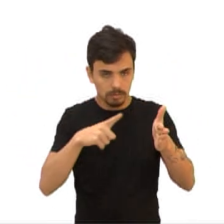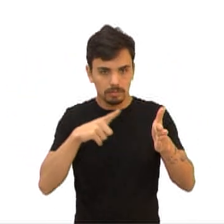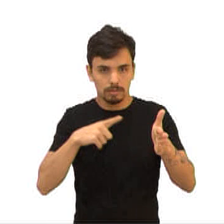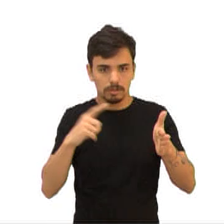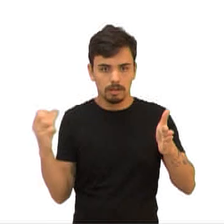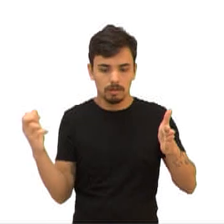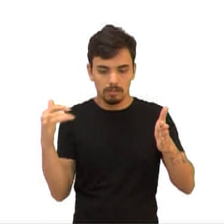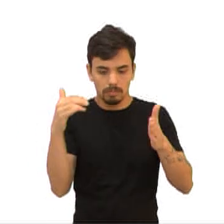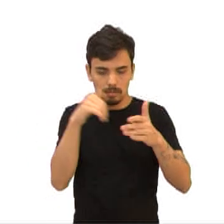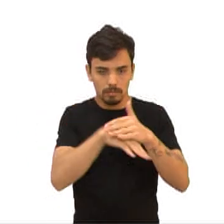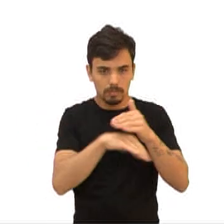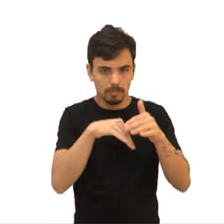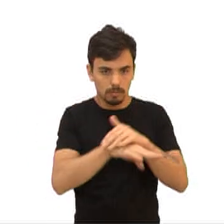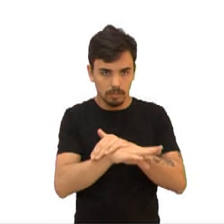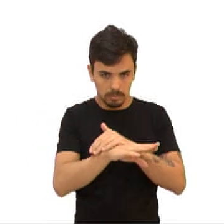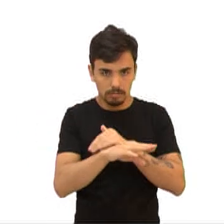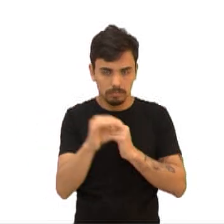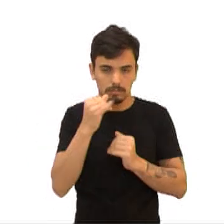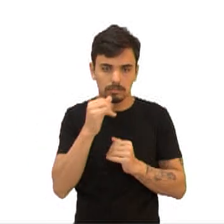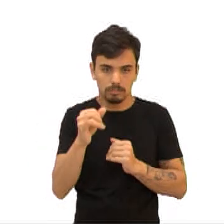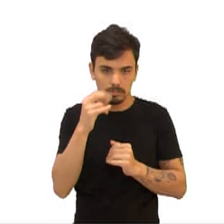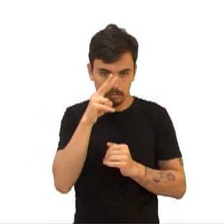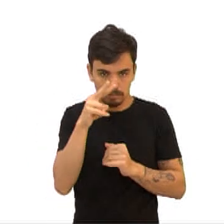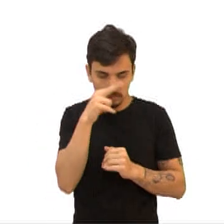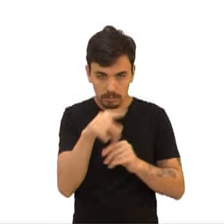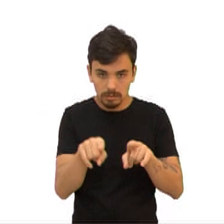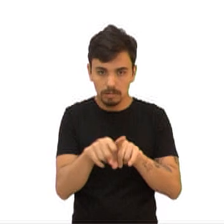acumulam tensão e polariza, ok?